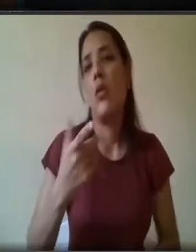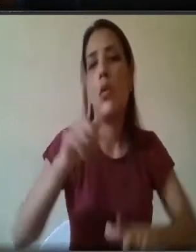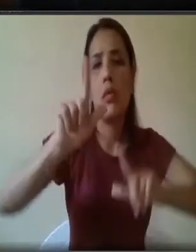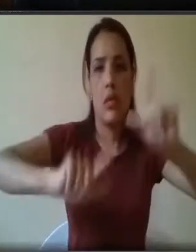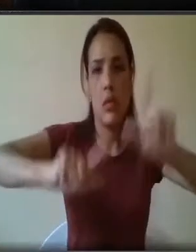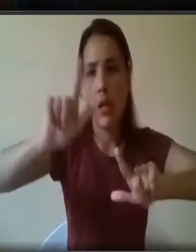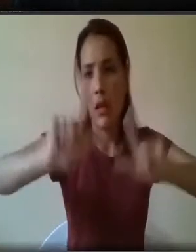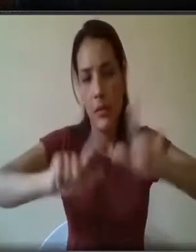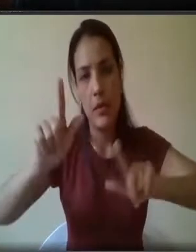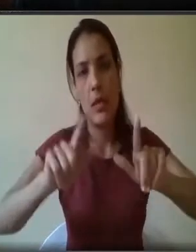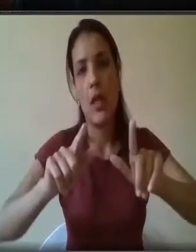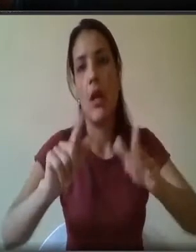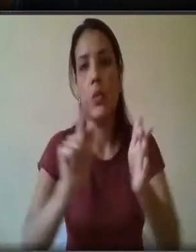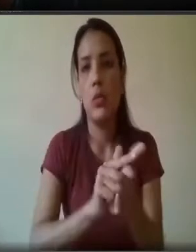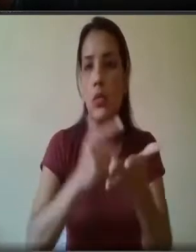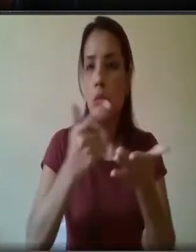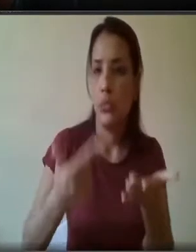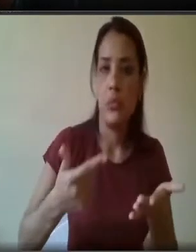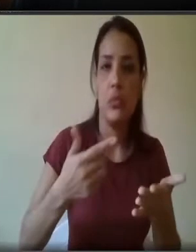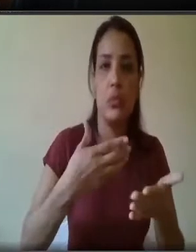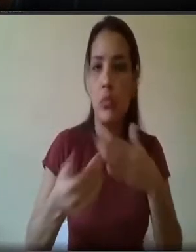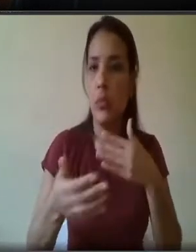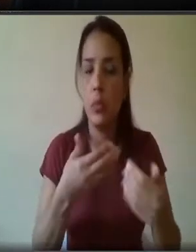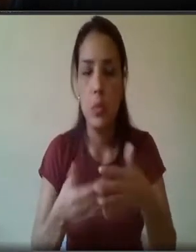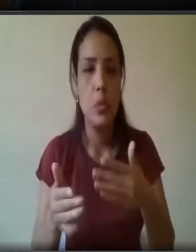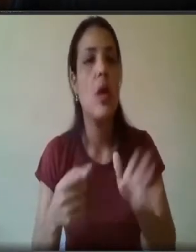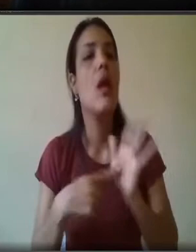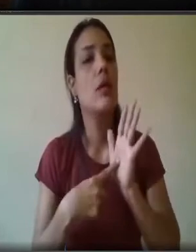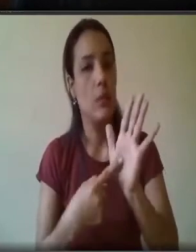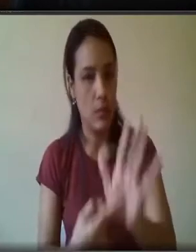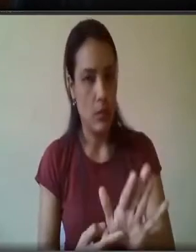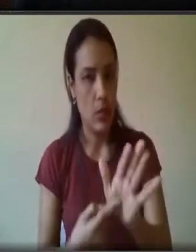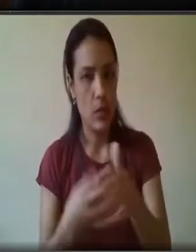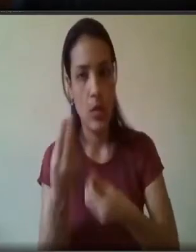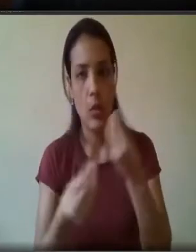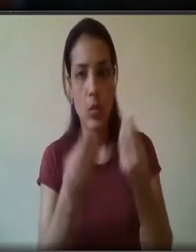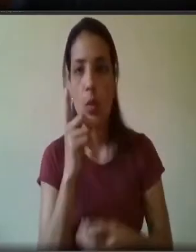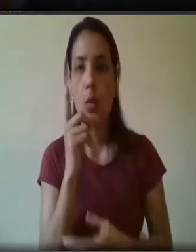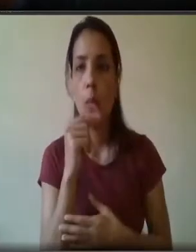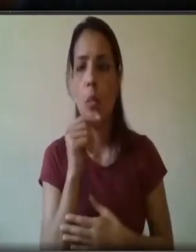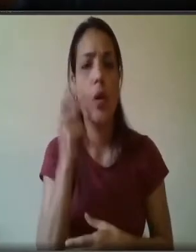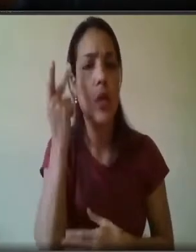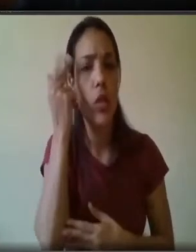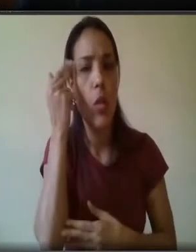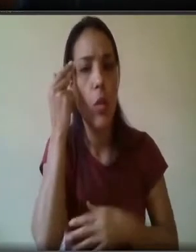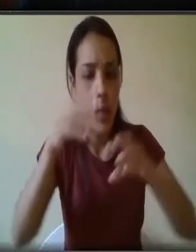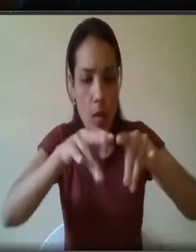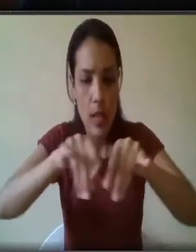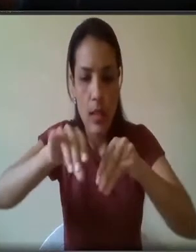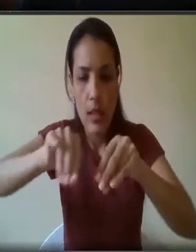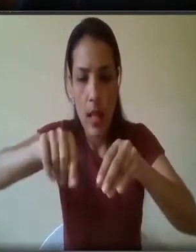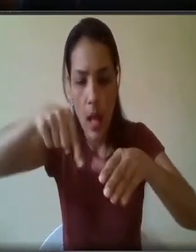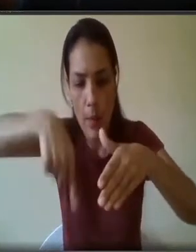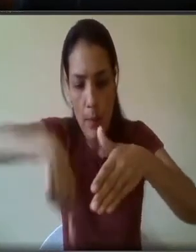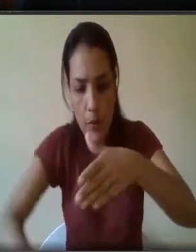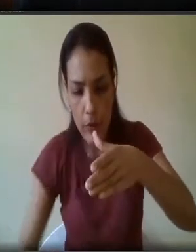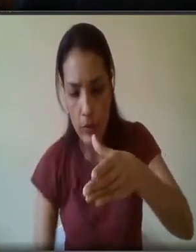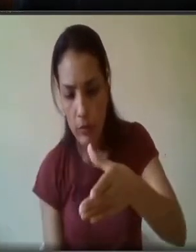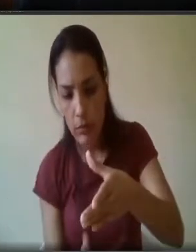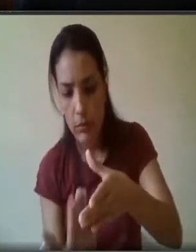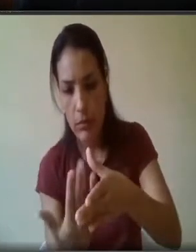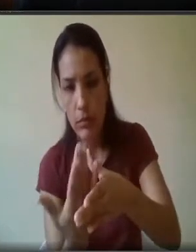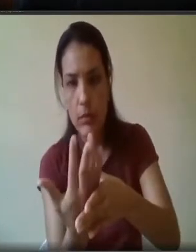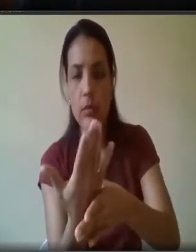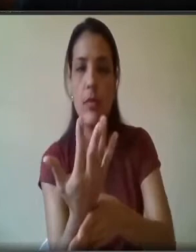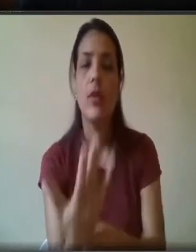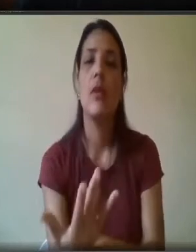Brasil nós temos geyser. Tá? Lá no Caxambu, em Minas Gerais, tá?